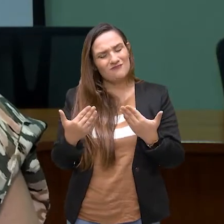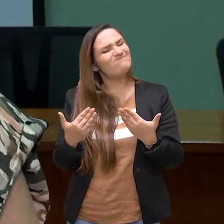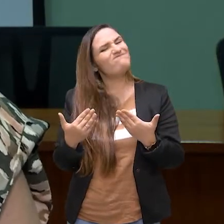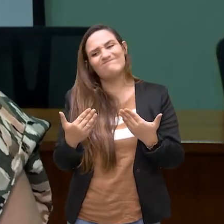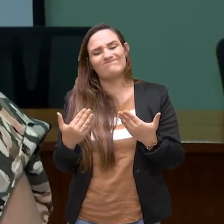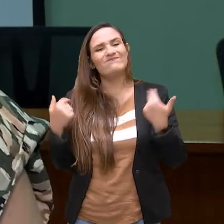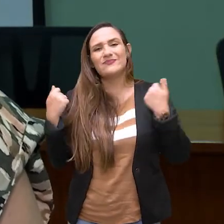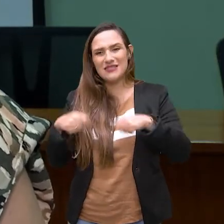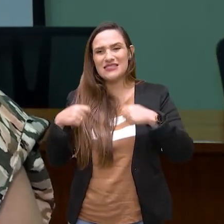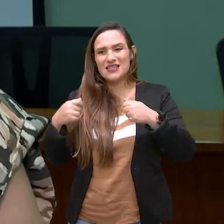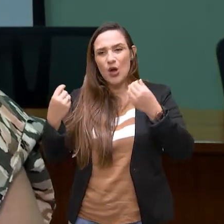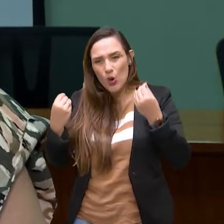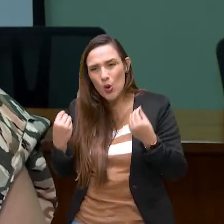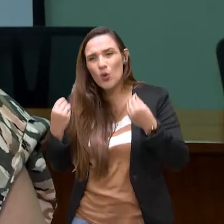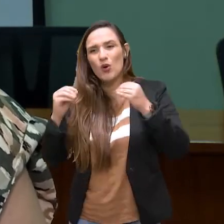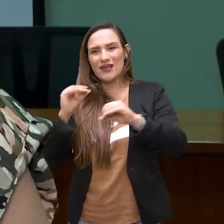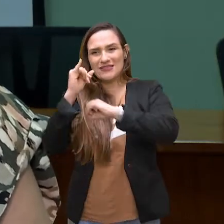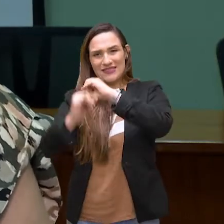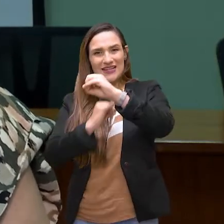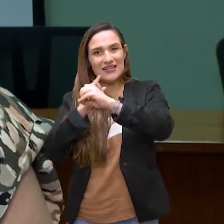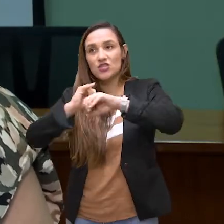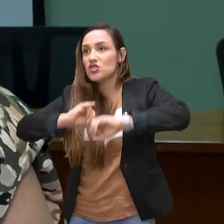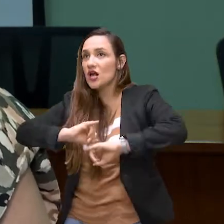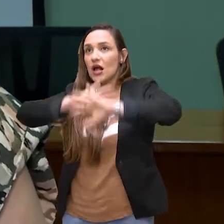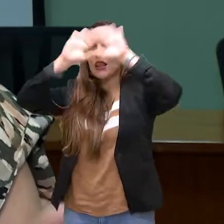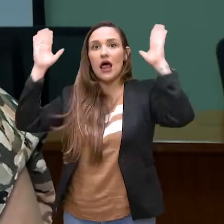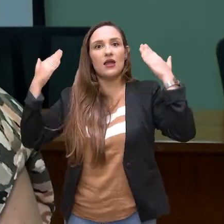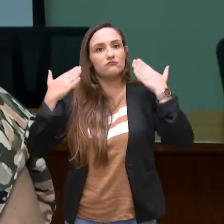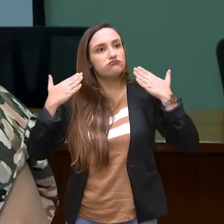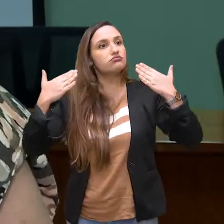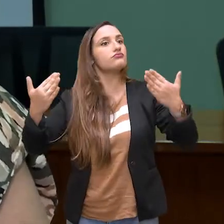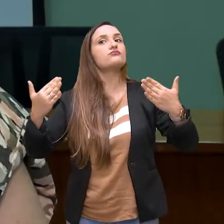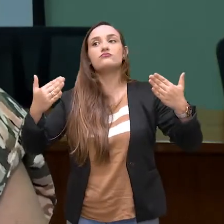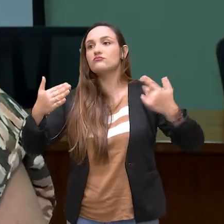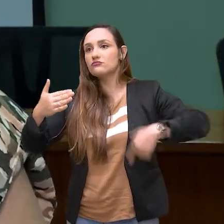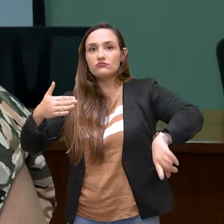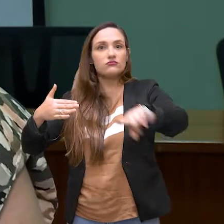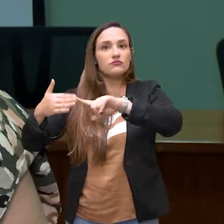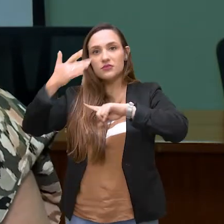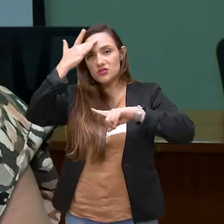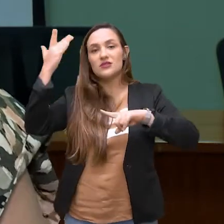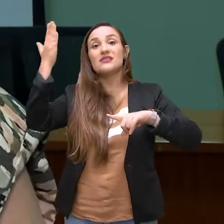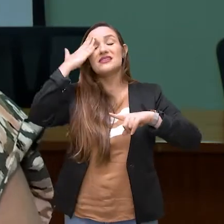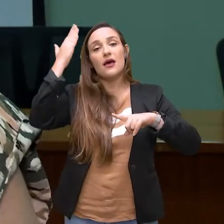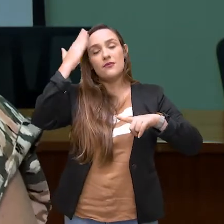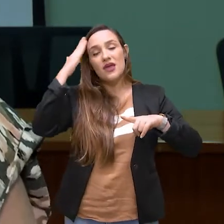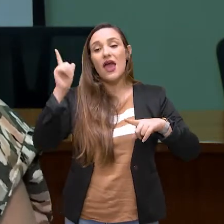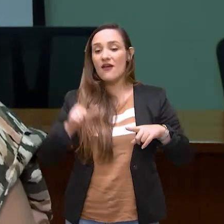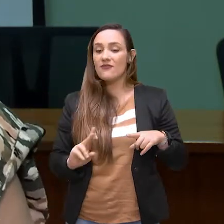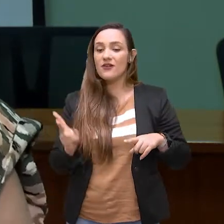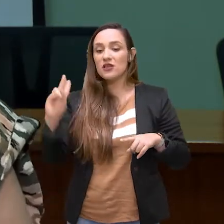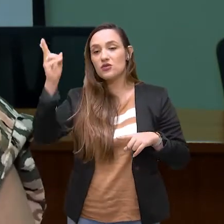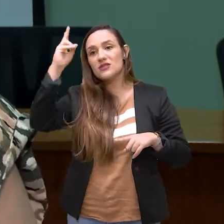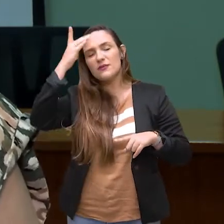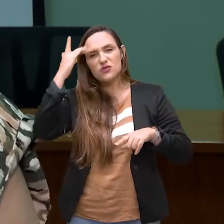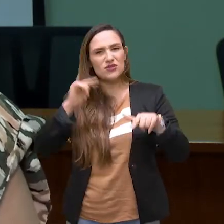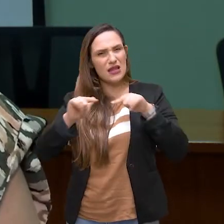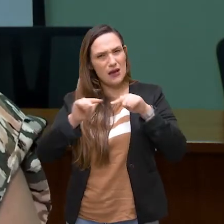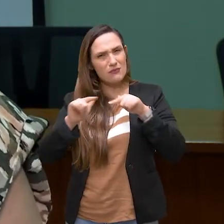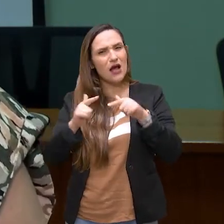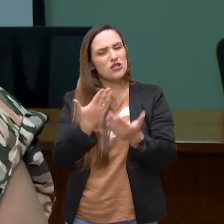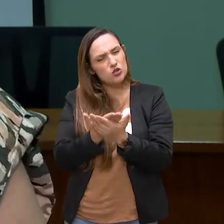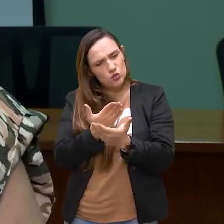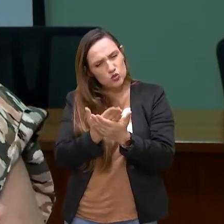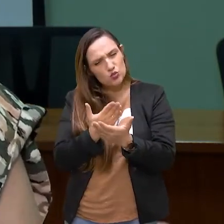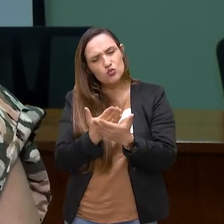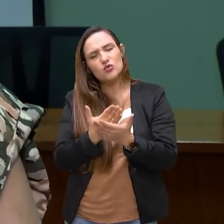a importância de fazer esse evento de forma mais ampla para realmente valorizar o trabalho de todos os